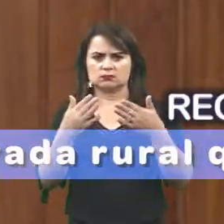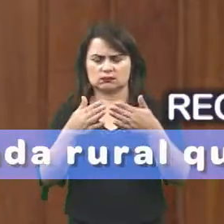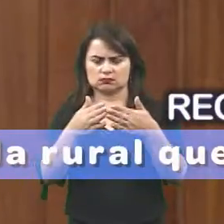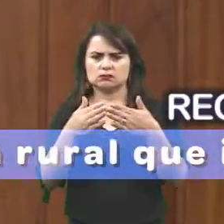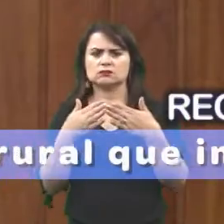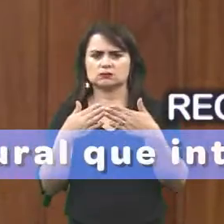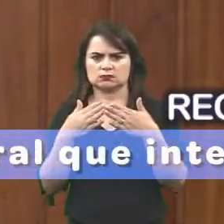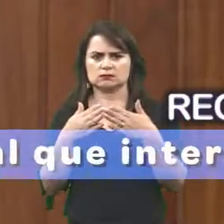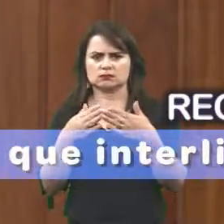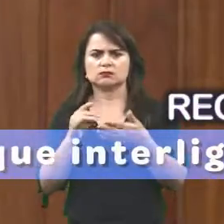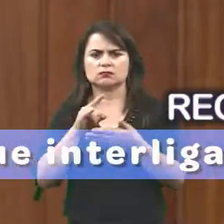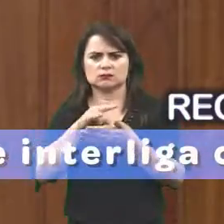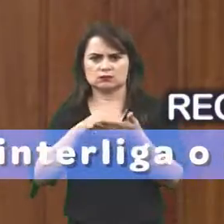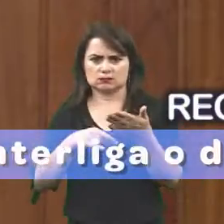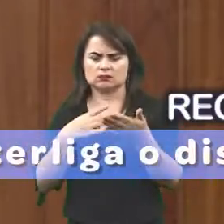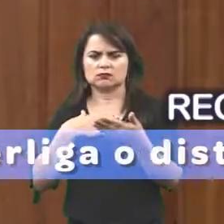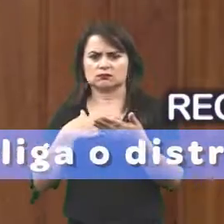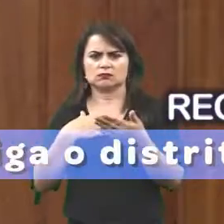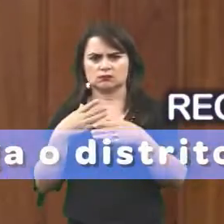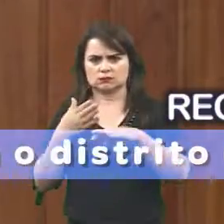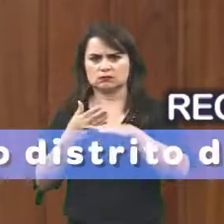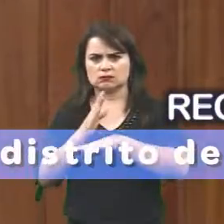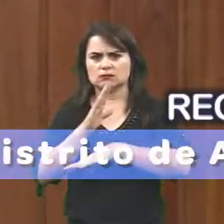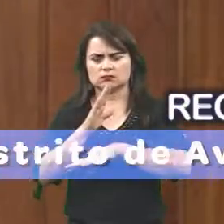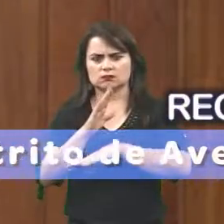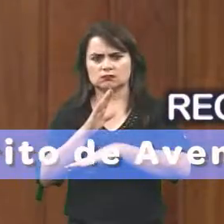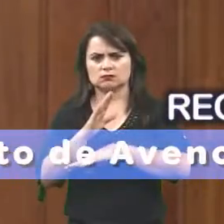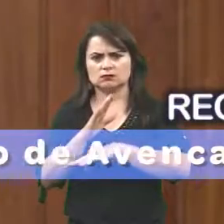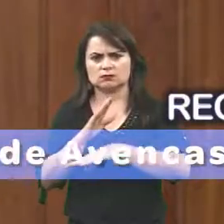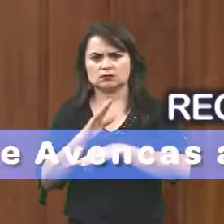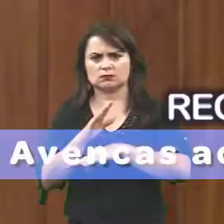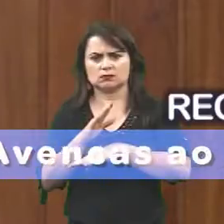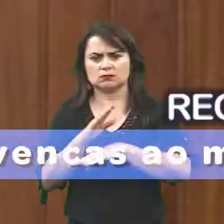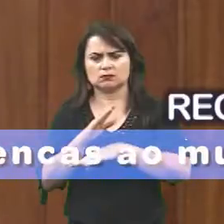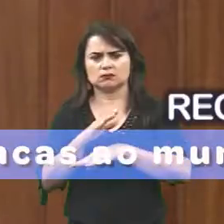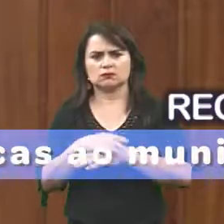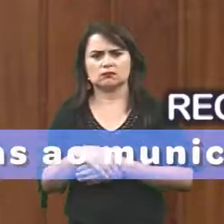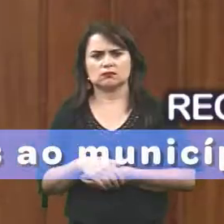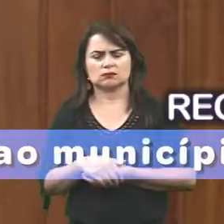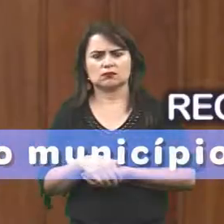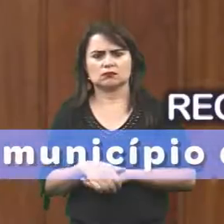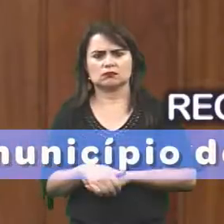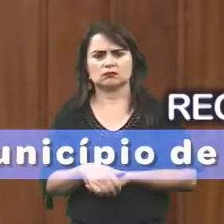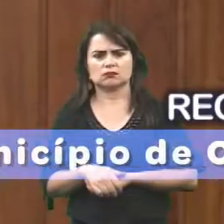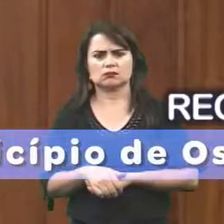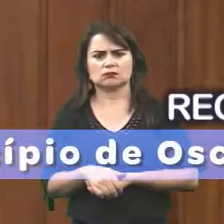aprovação desse requerimento e uma decisão do nosso prefeito no sentido de